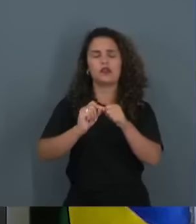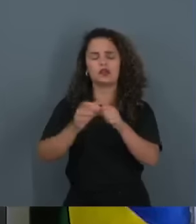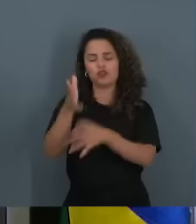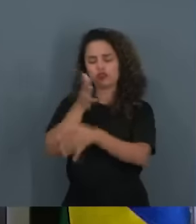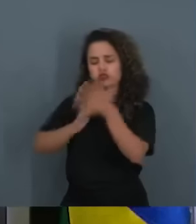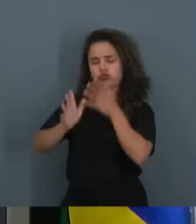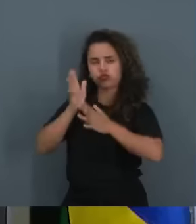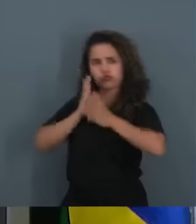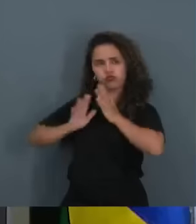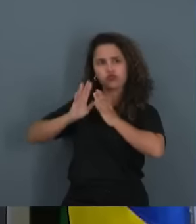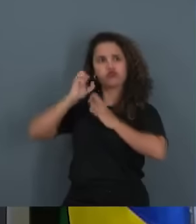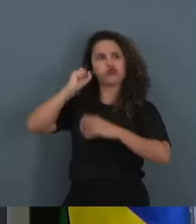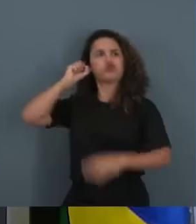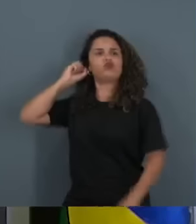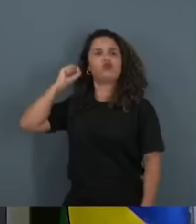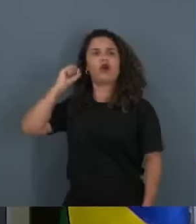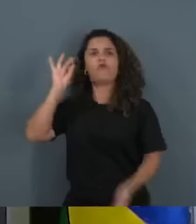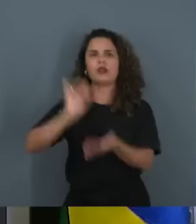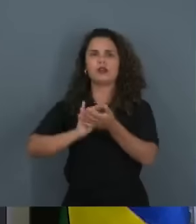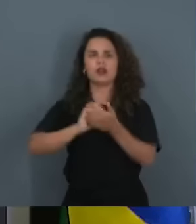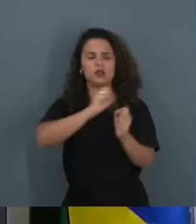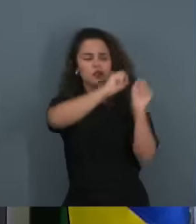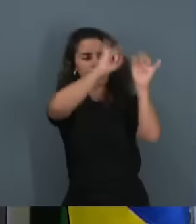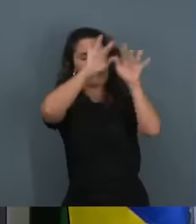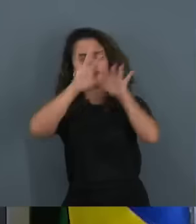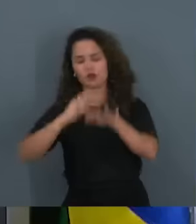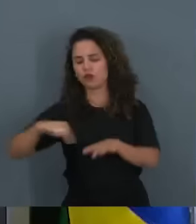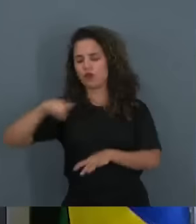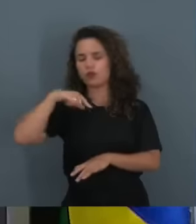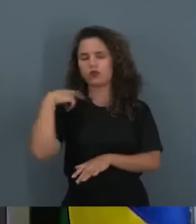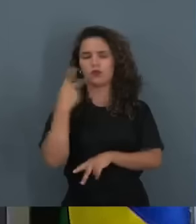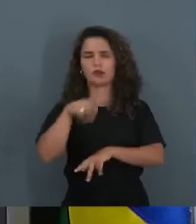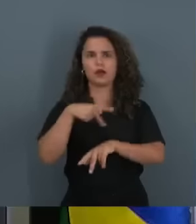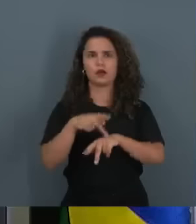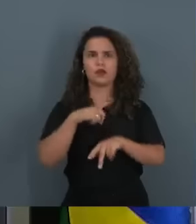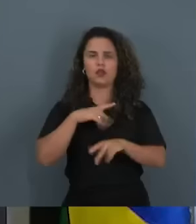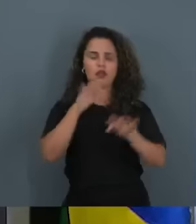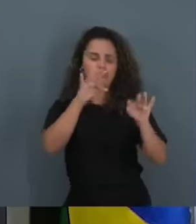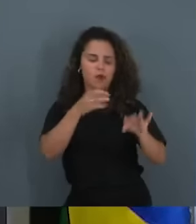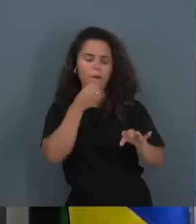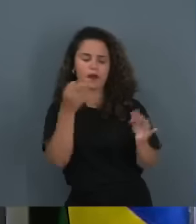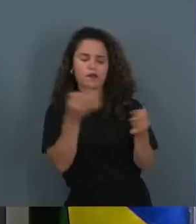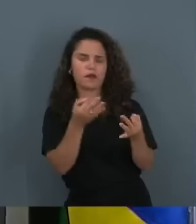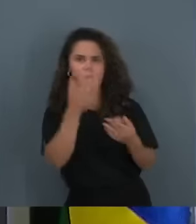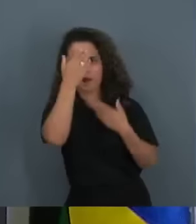é a hora da verdade. Que Deus abençoe a nossa nação. Que você tenha um ótimo final de semana.